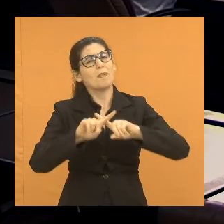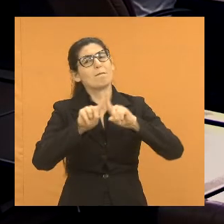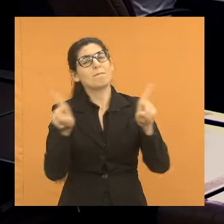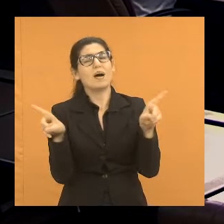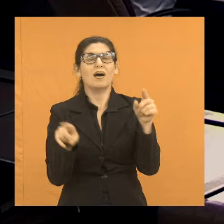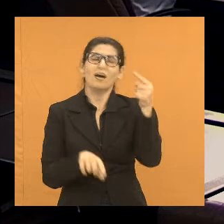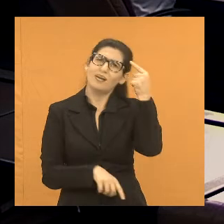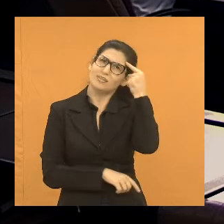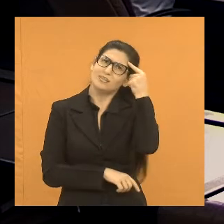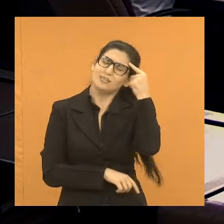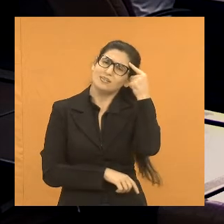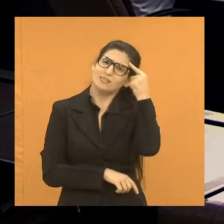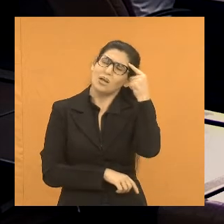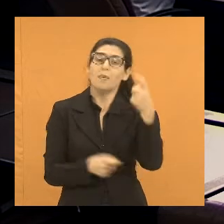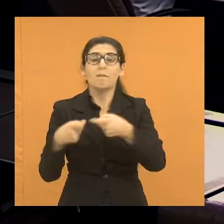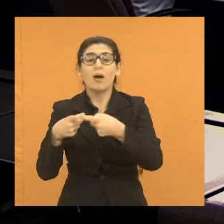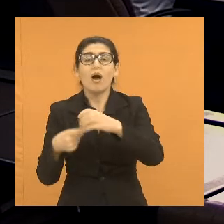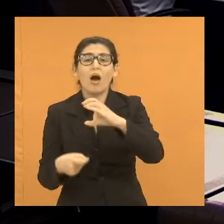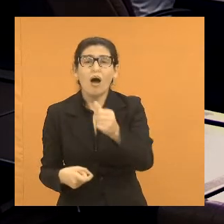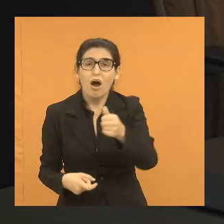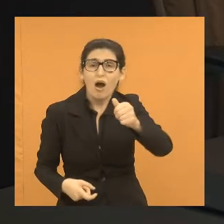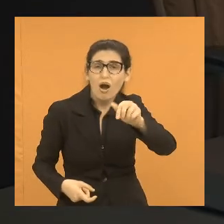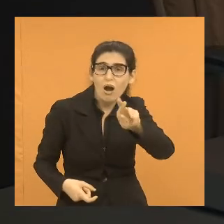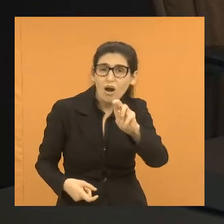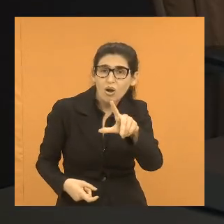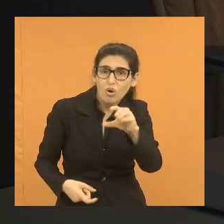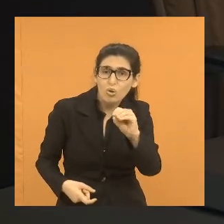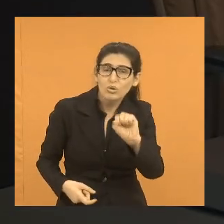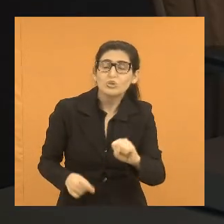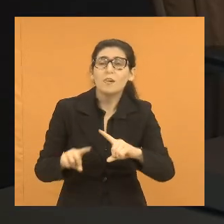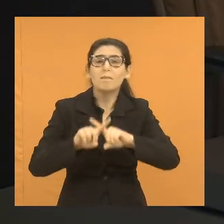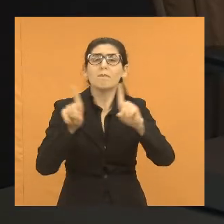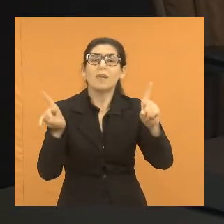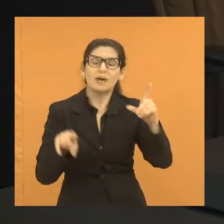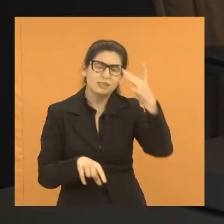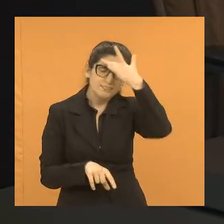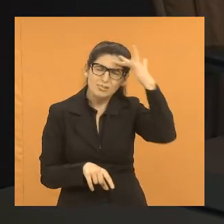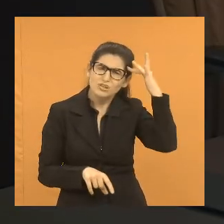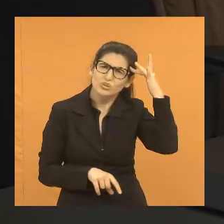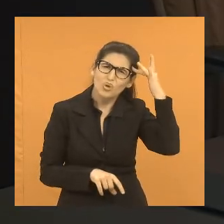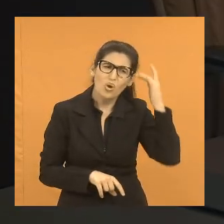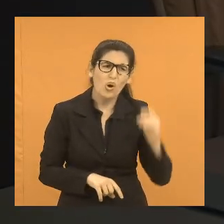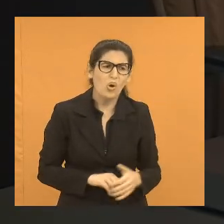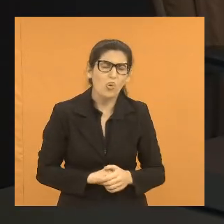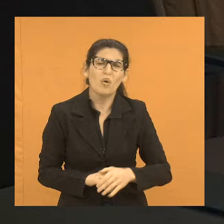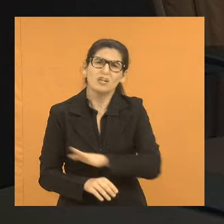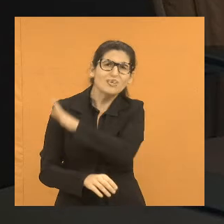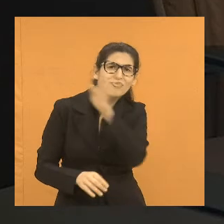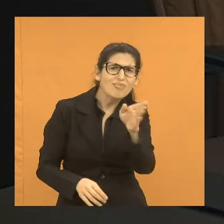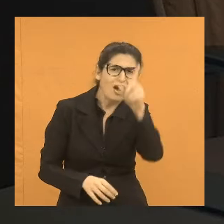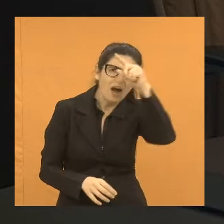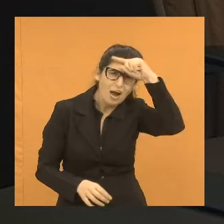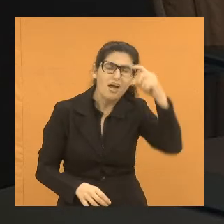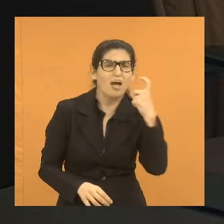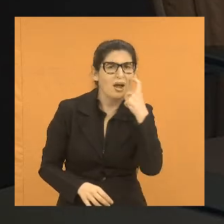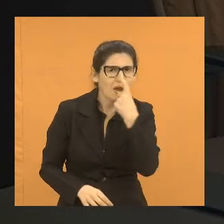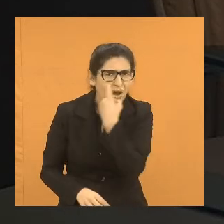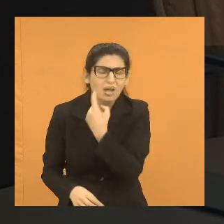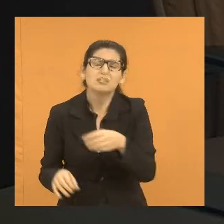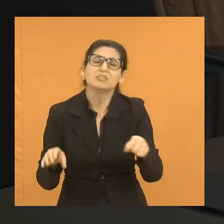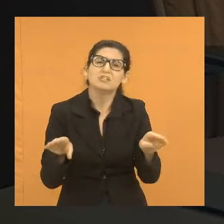Doutor Carlos, mas e esse povo que vai ficar indo ao Parque Meia Lua e doutor